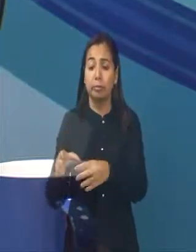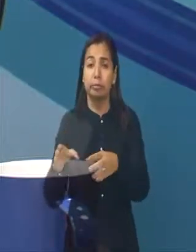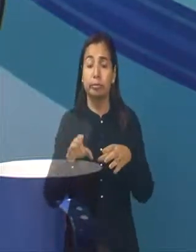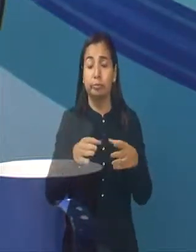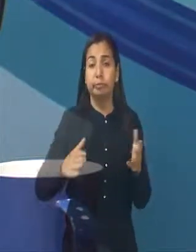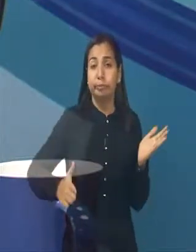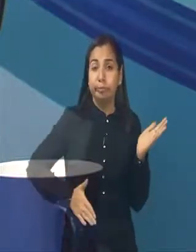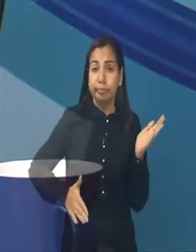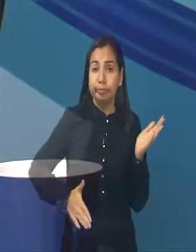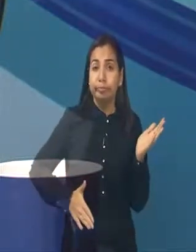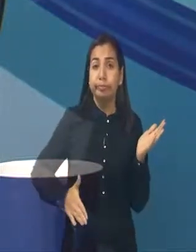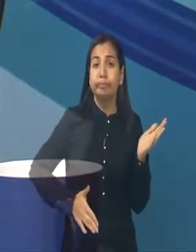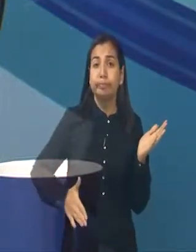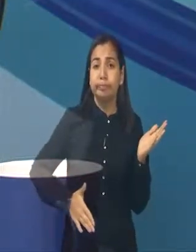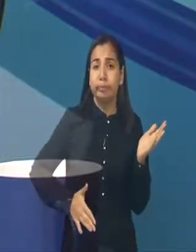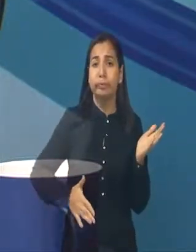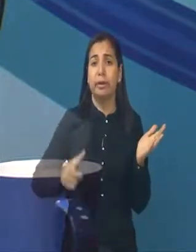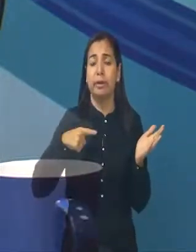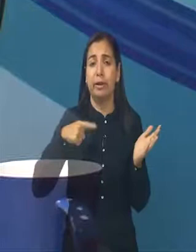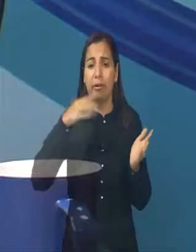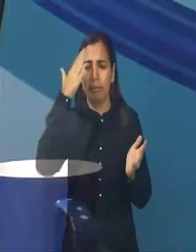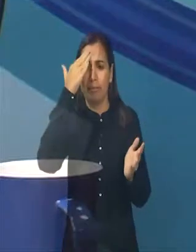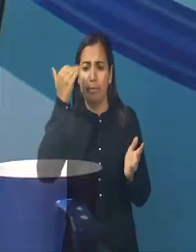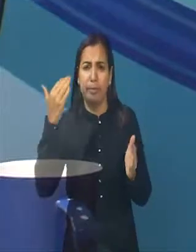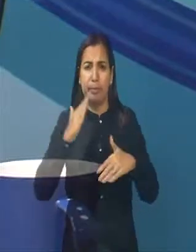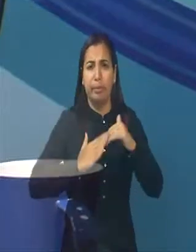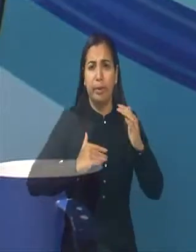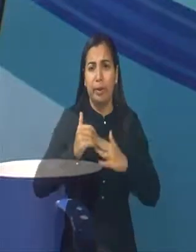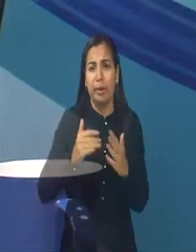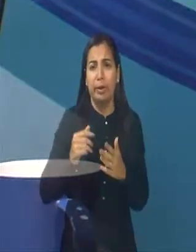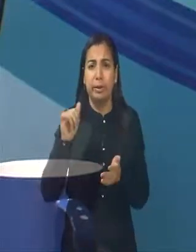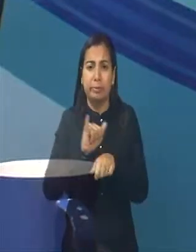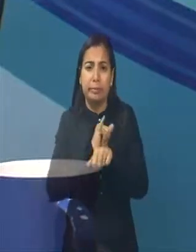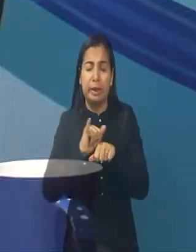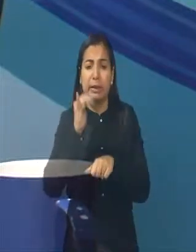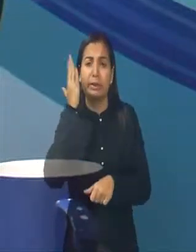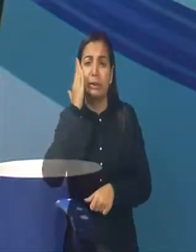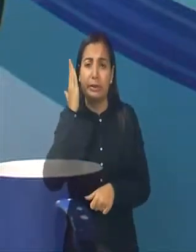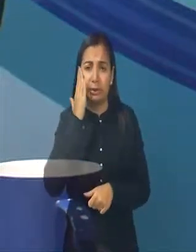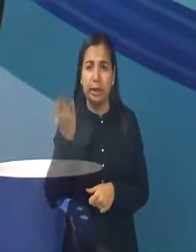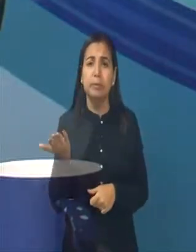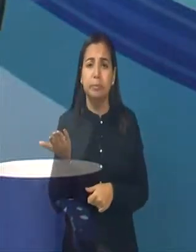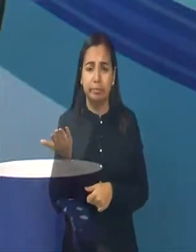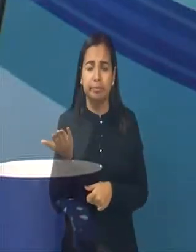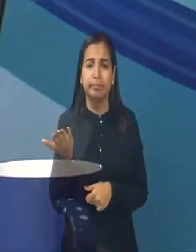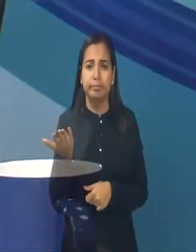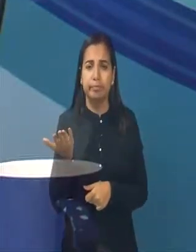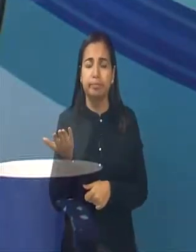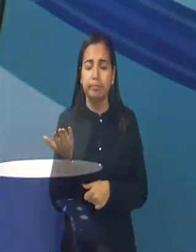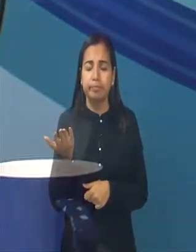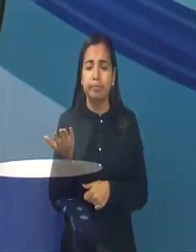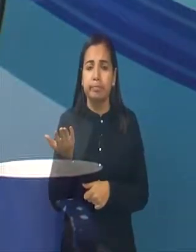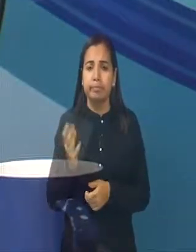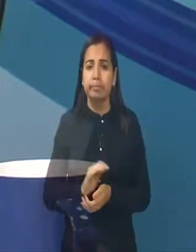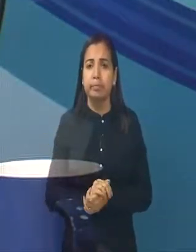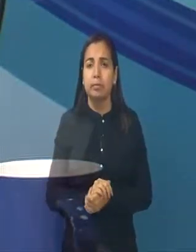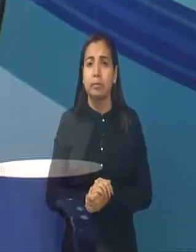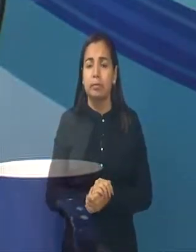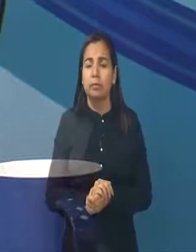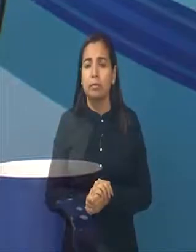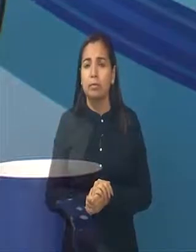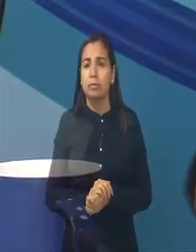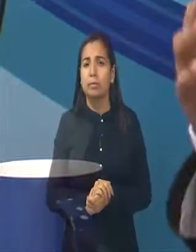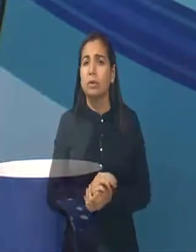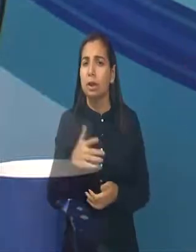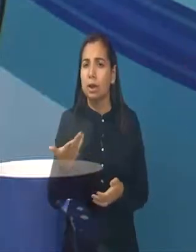exigir medidas que eu penso que deveriam ser adotadas transitoriamente, mas que mais cedo ou mais tarde eu acho que vão ser adotadas, né? Parte